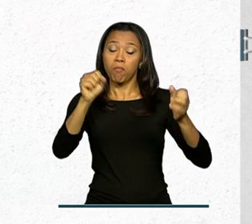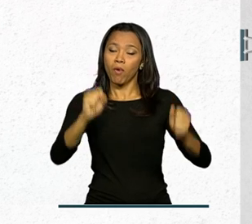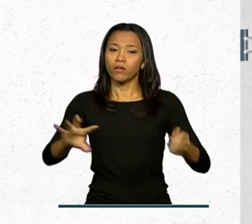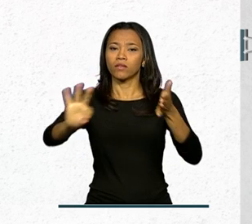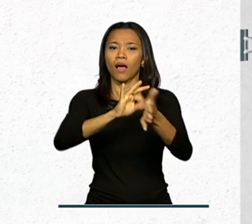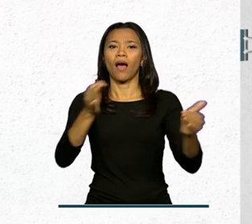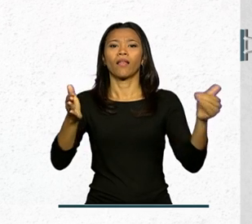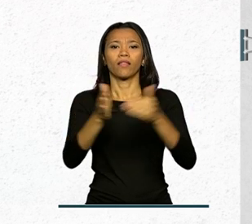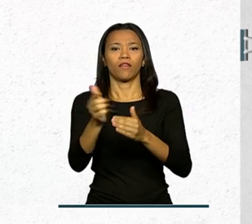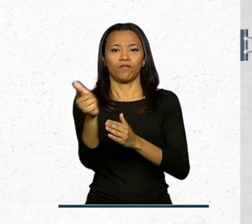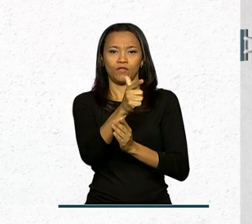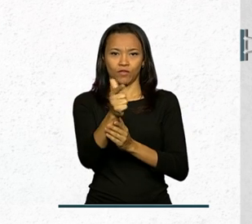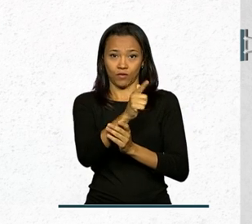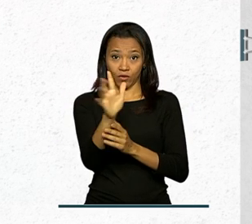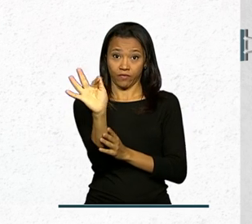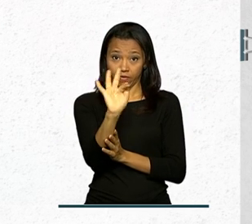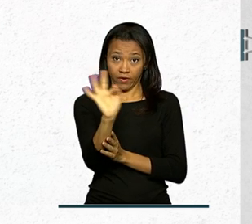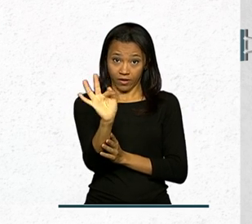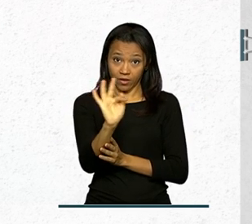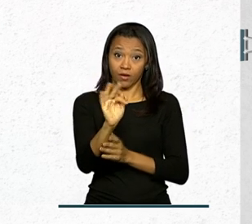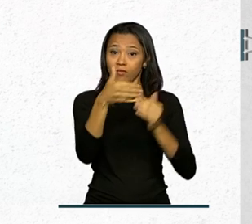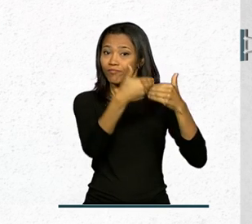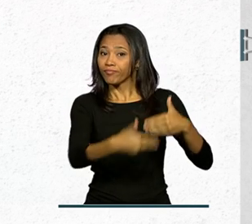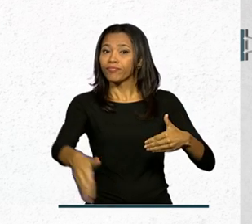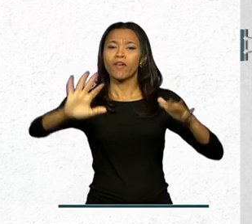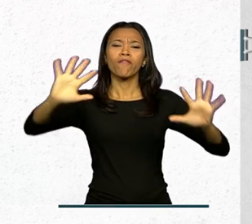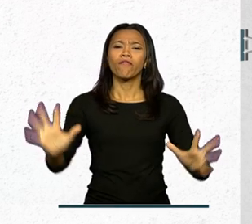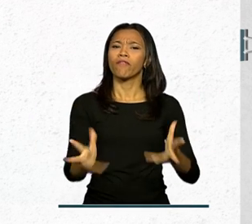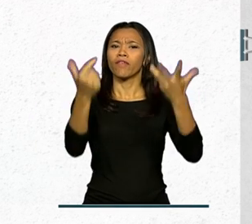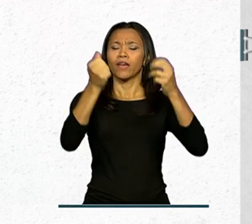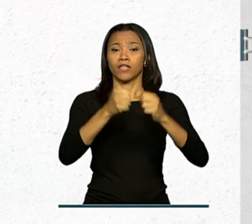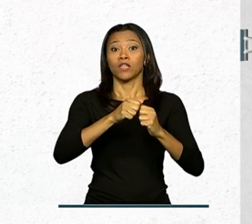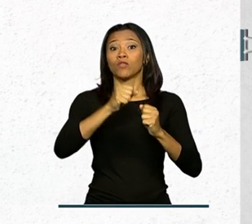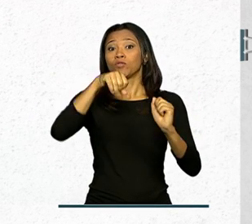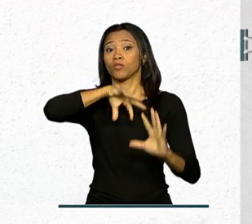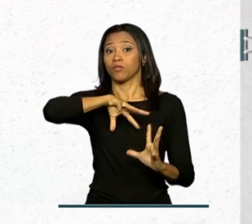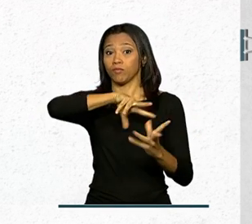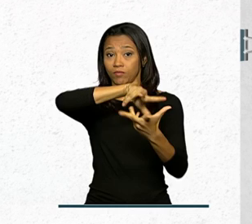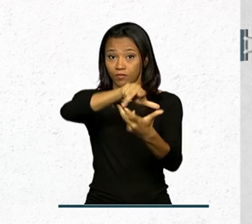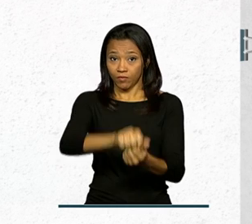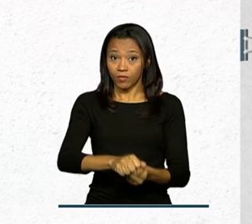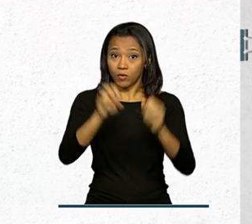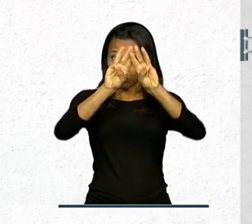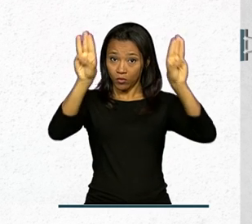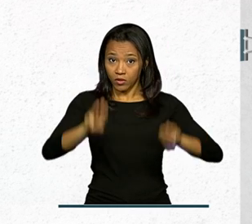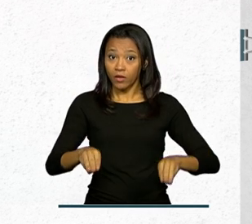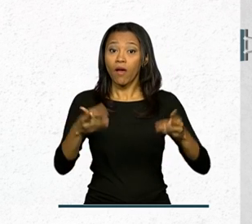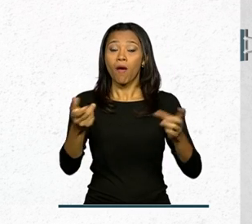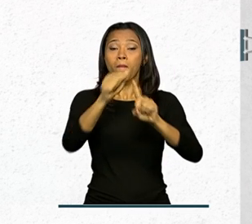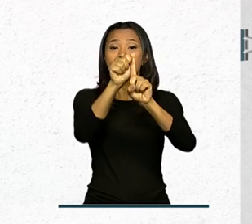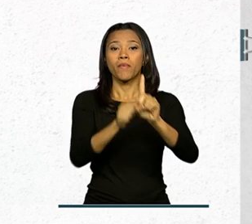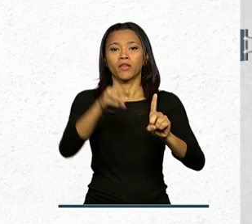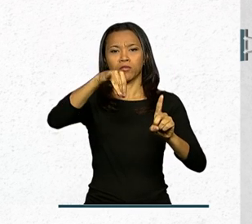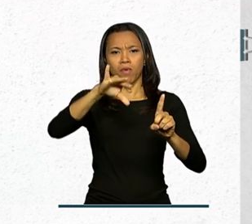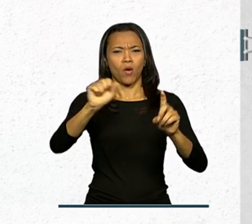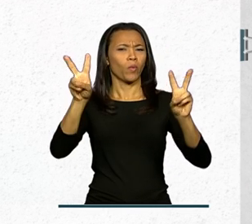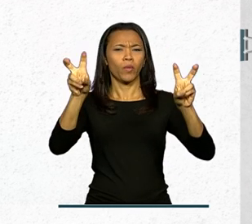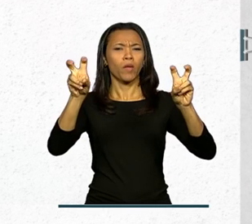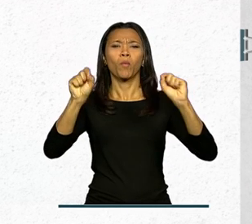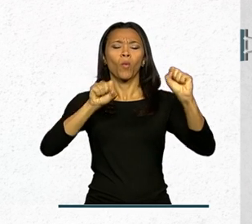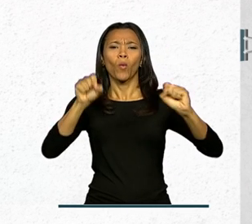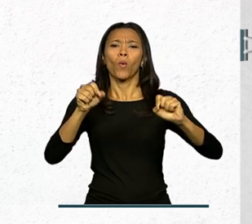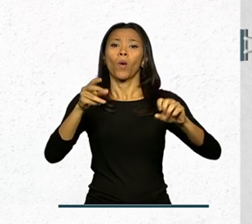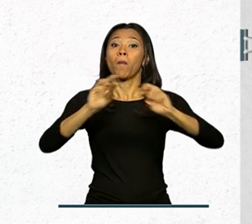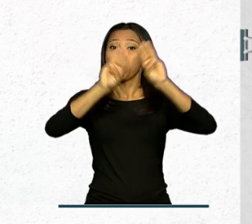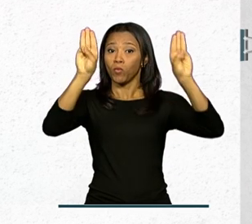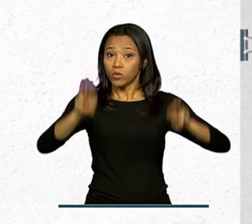22 de fevereiro. As atividades comemoram o Dia Internacional dos Museus e acontecem em maio. O tema desse ano é Museus